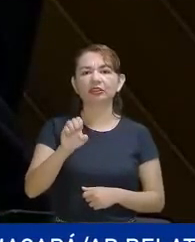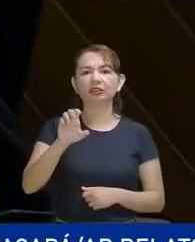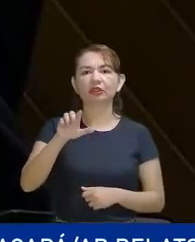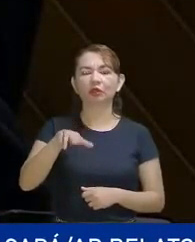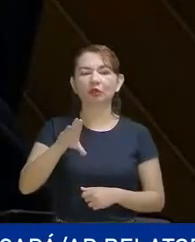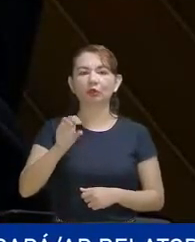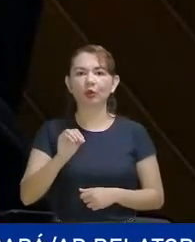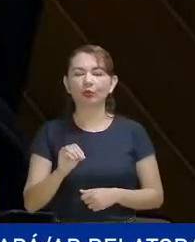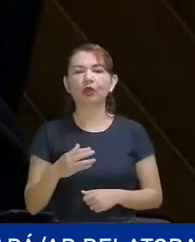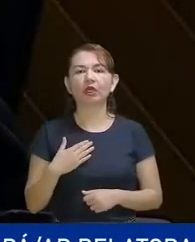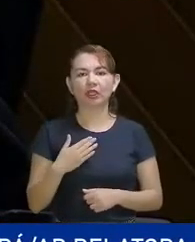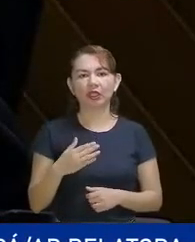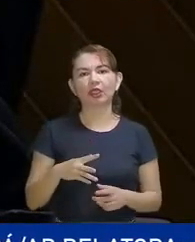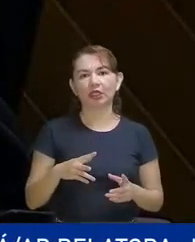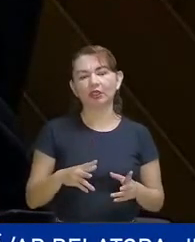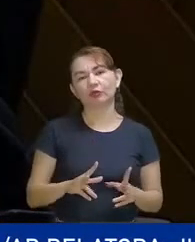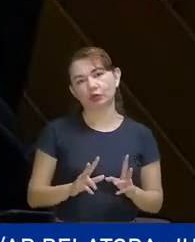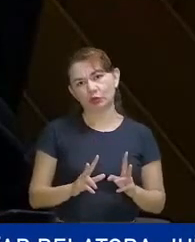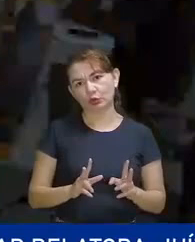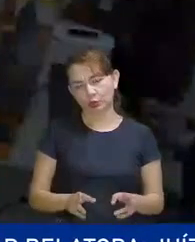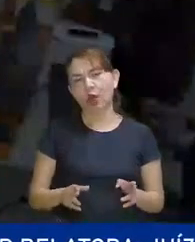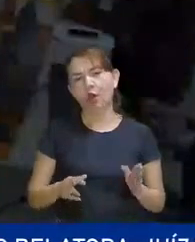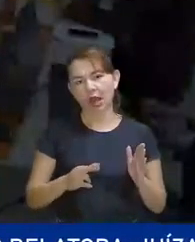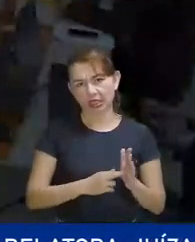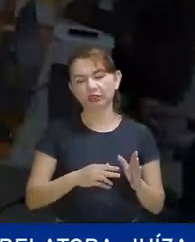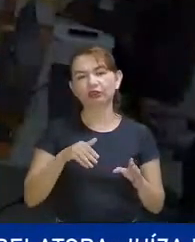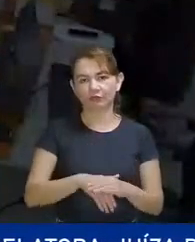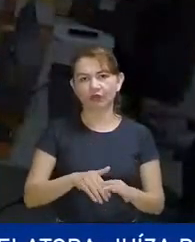juiz Paulo Madeira, eu voto com a relatora.